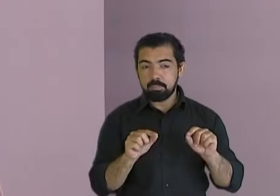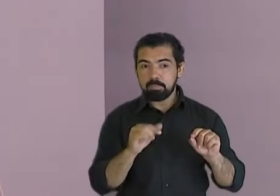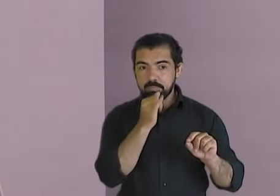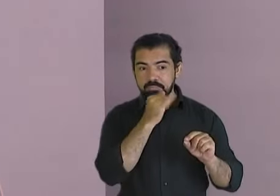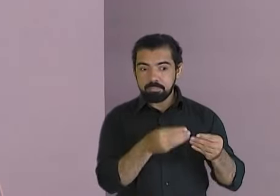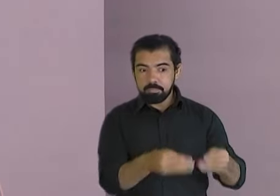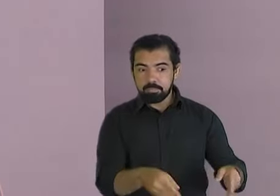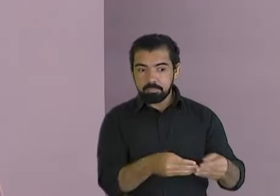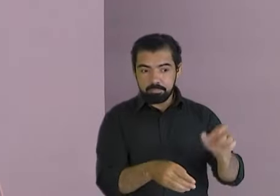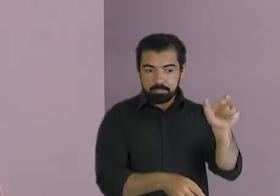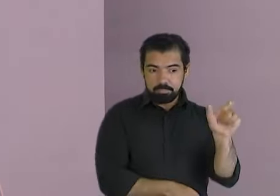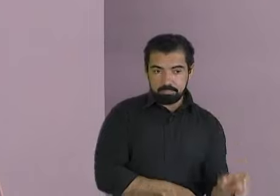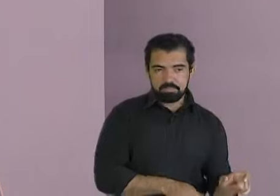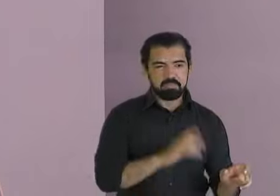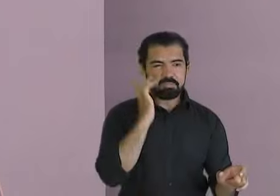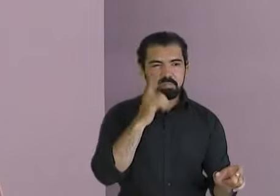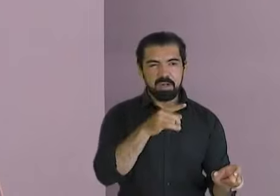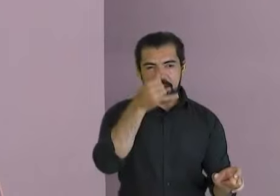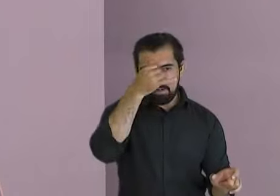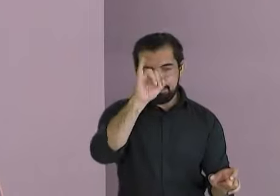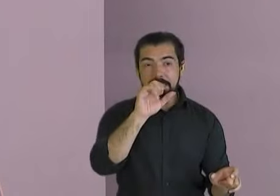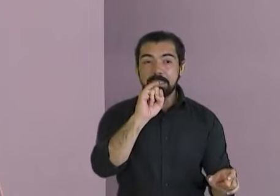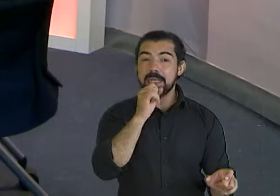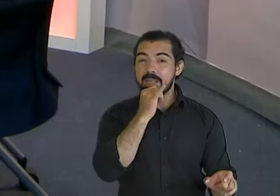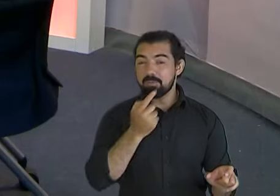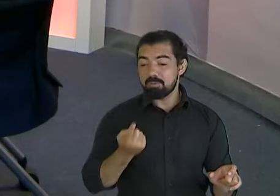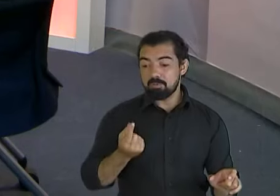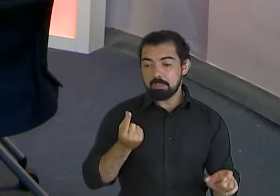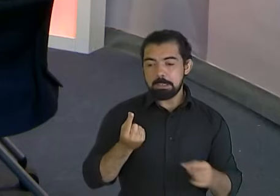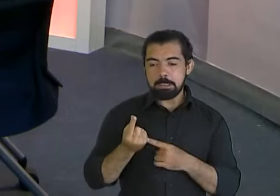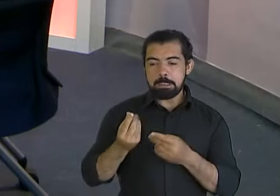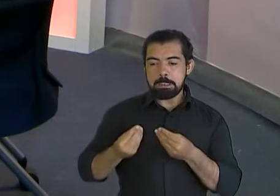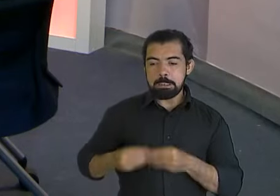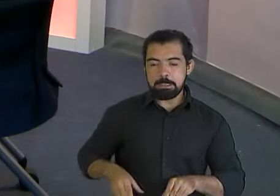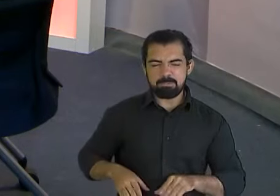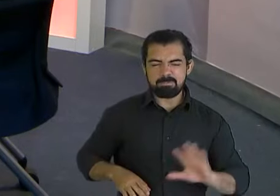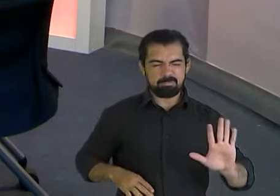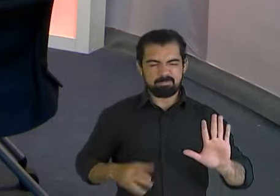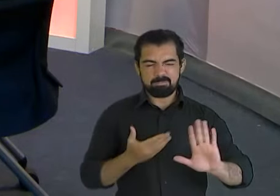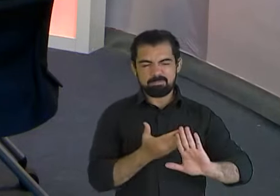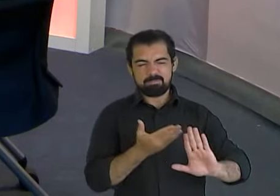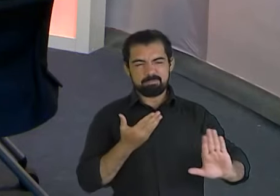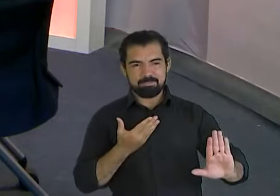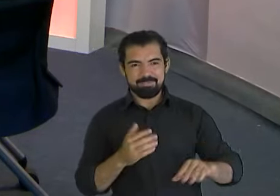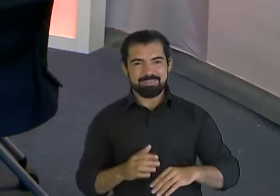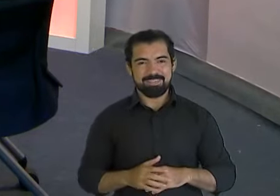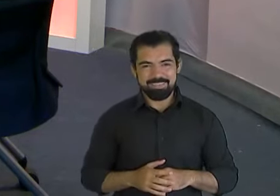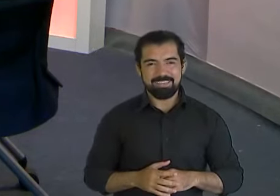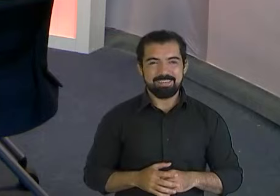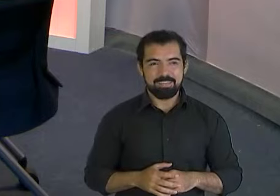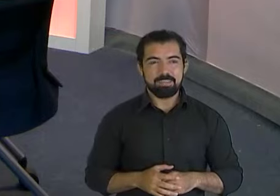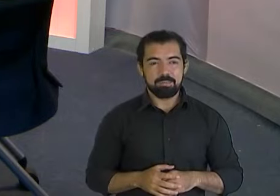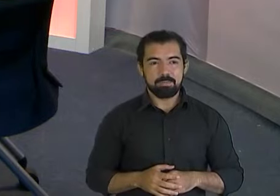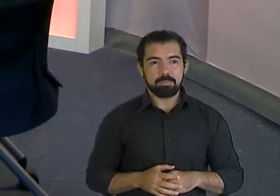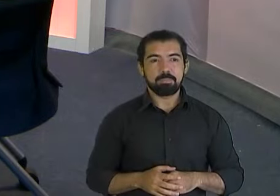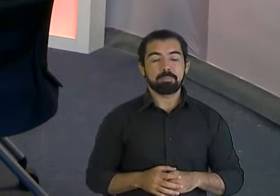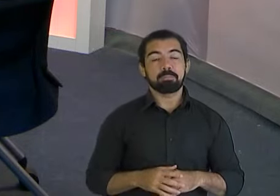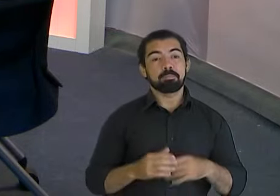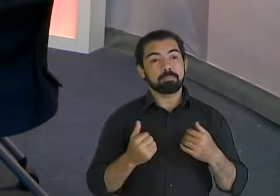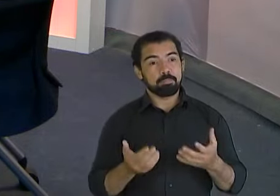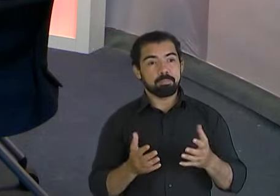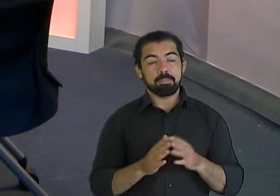danoso, talvez... Porque quando mexe no bolso de outra maneira, né, então seria algo ali que eu ia trocar 6 por meia dúzia, talvez,